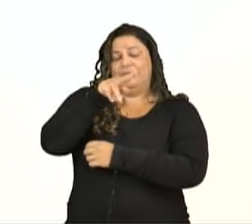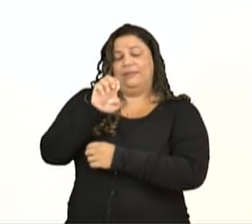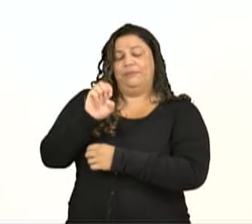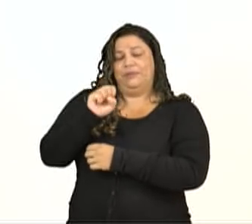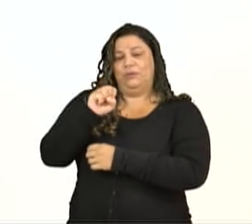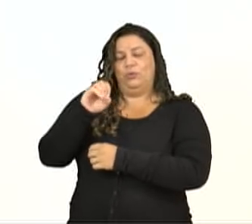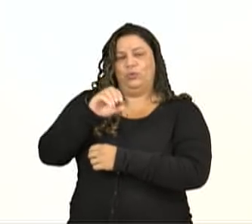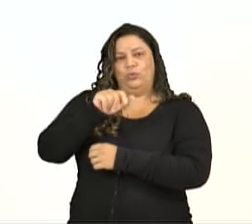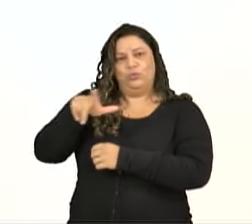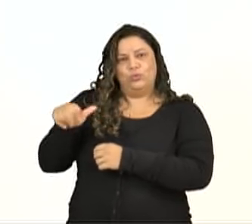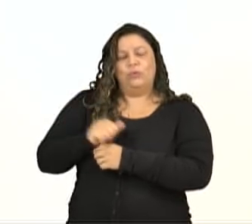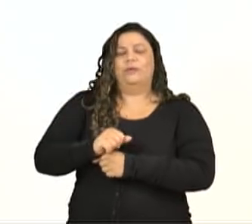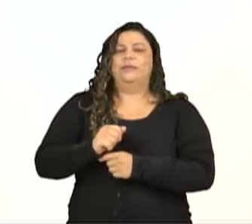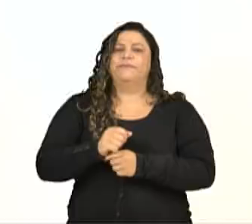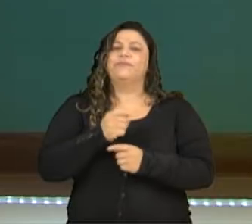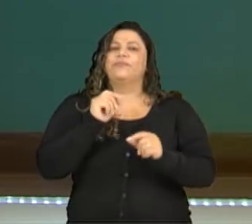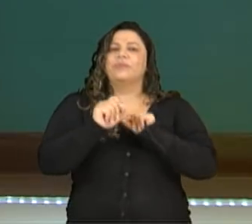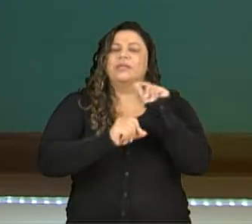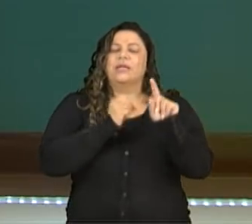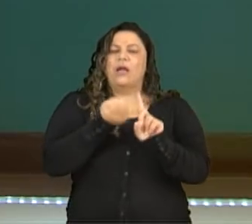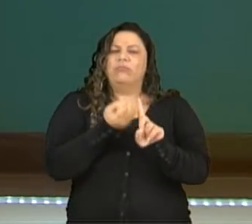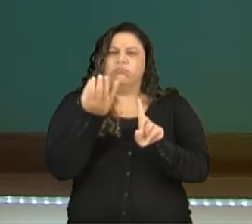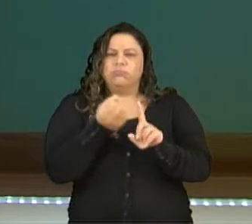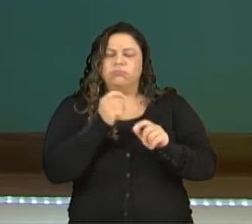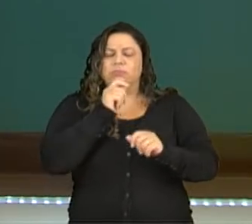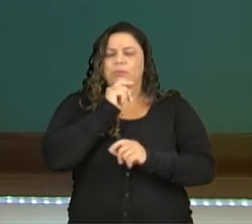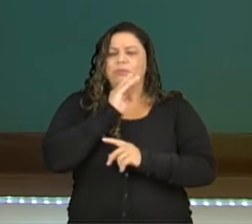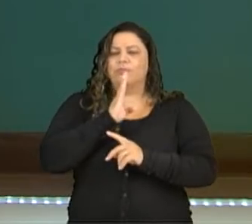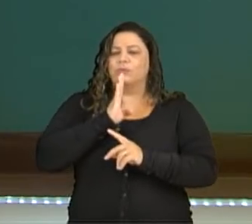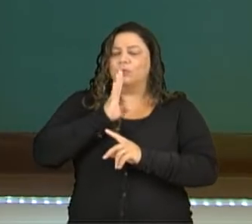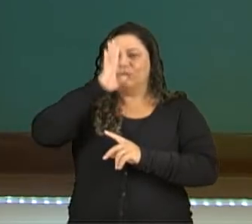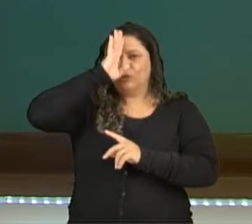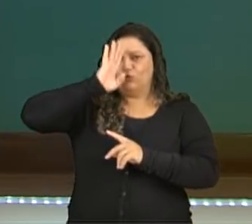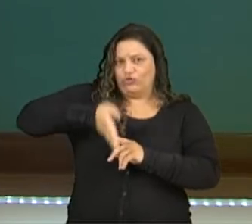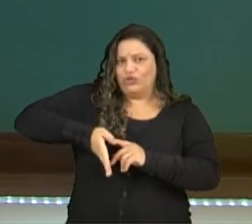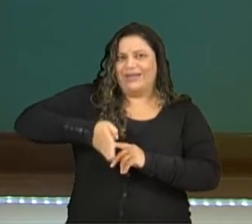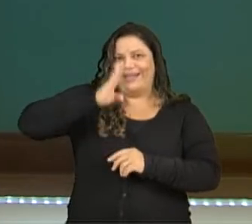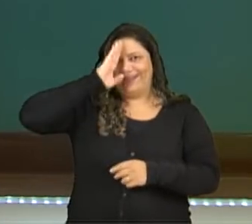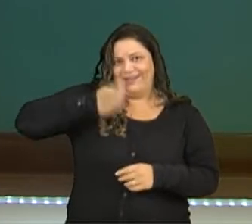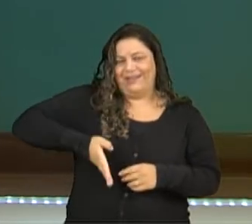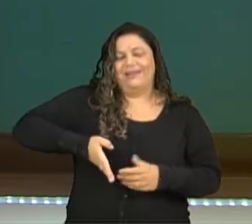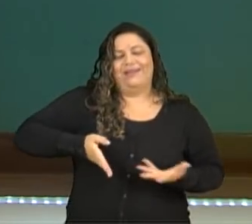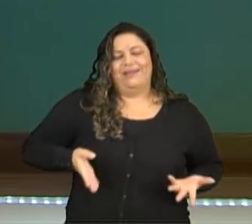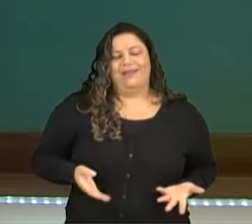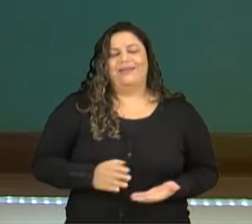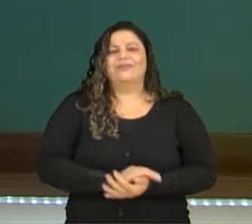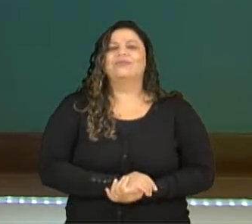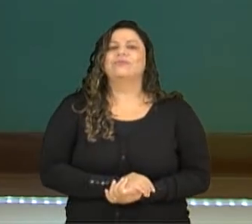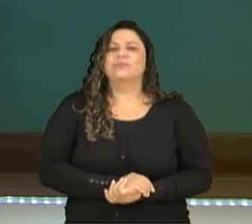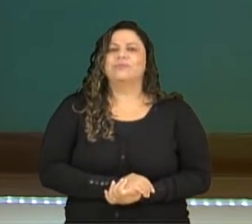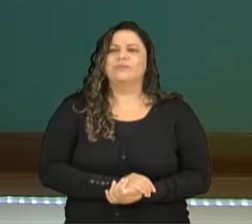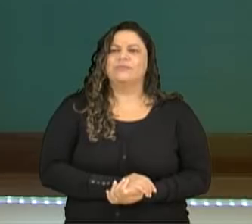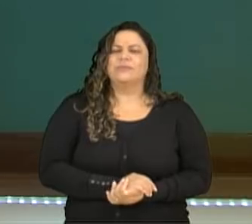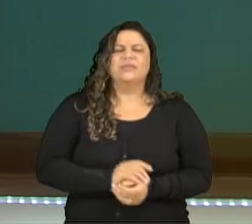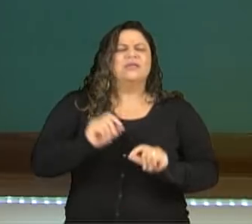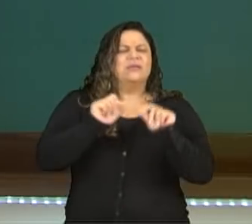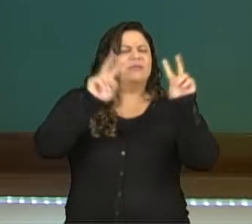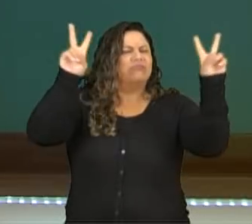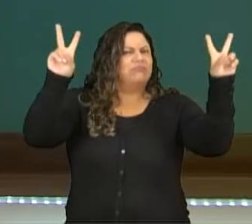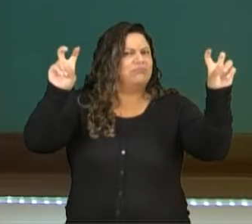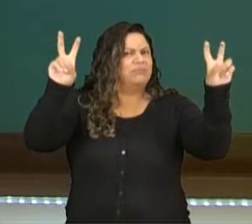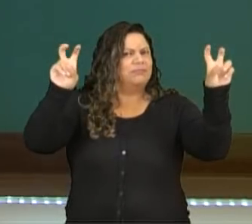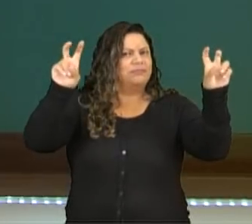discurso indireto. Então já deu para perceber na primeira leitura que a gente fez referência à notícia, a notícia é um